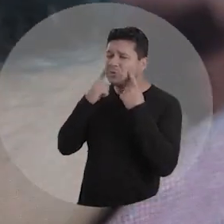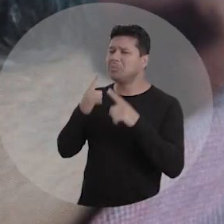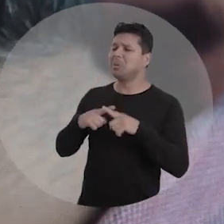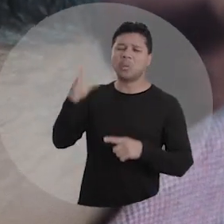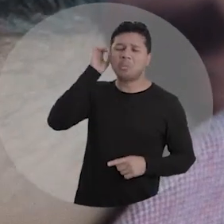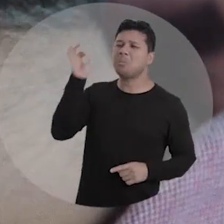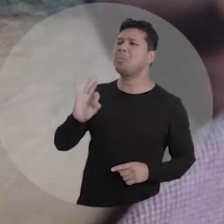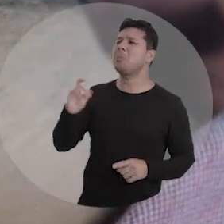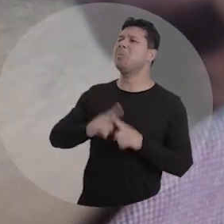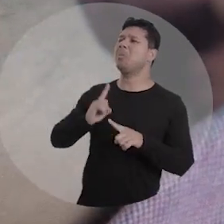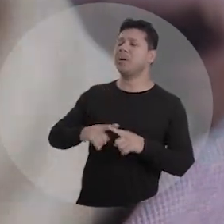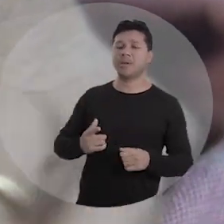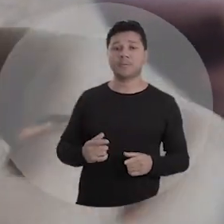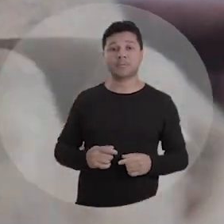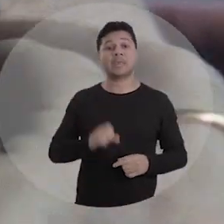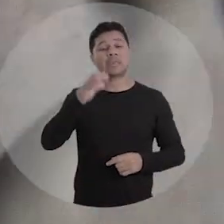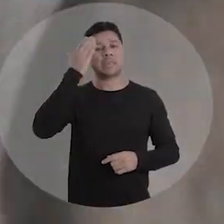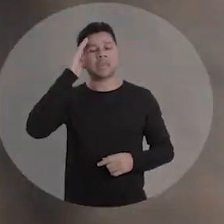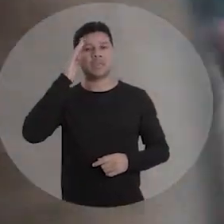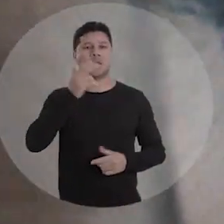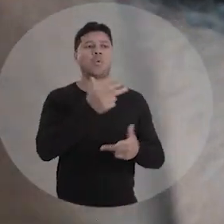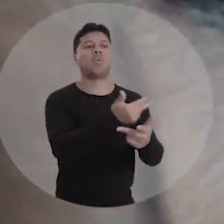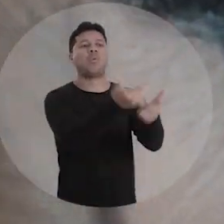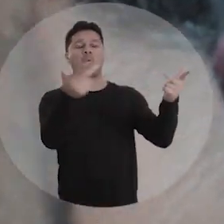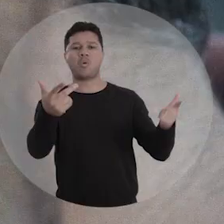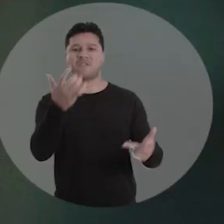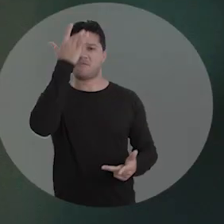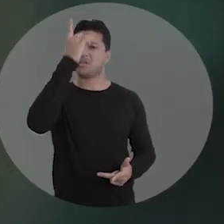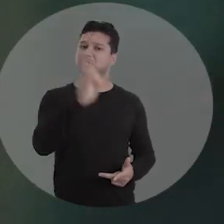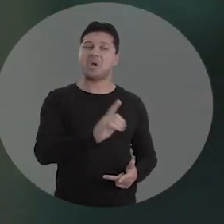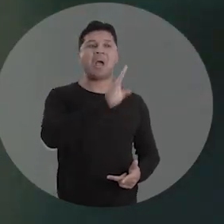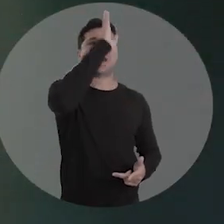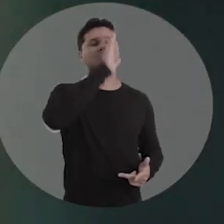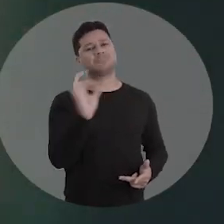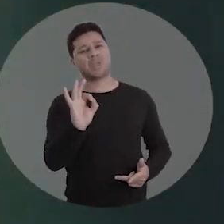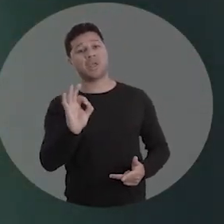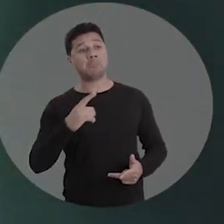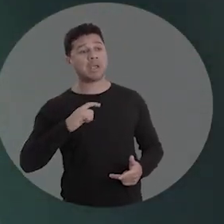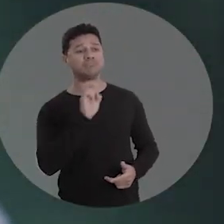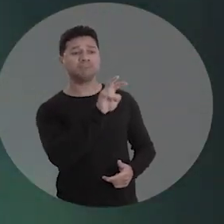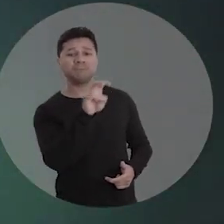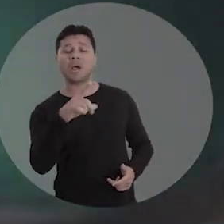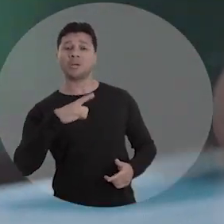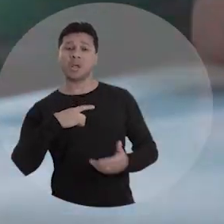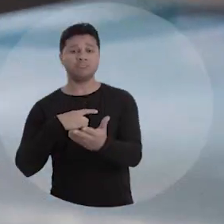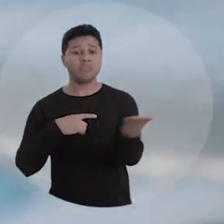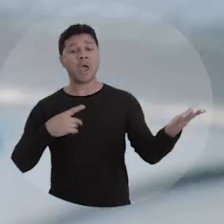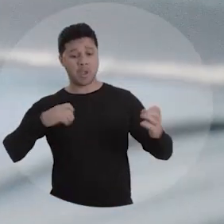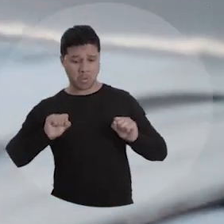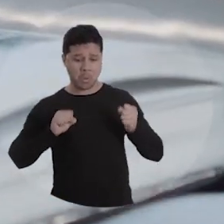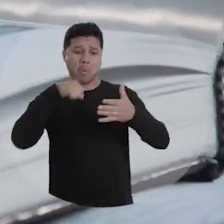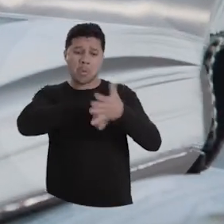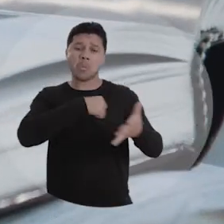escuto a gente entender que as coisas não são tão fáceis não são tão grandes graça acho que estão à tua disposição se você quiser